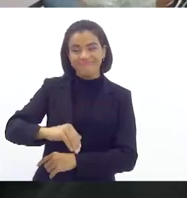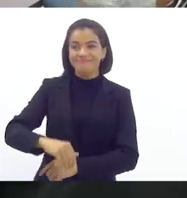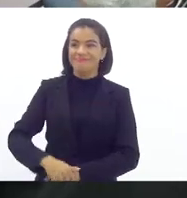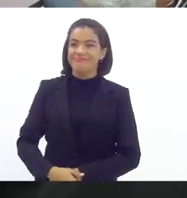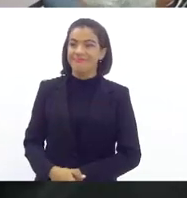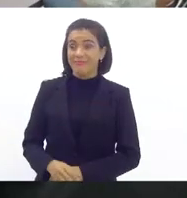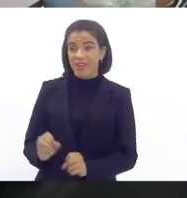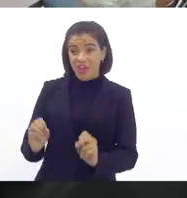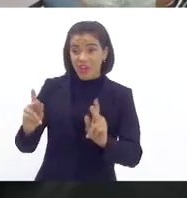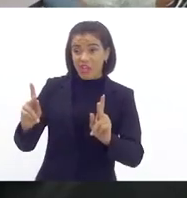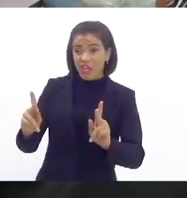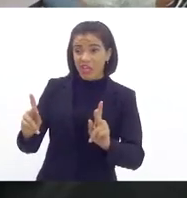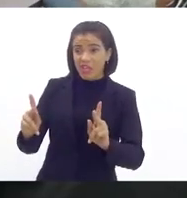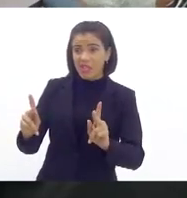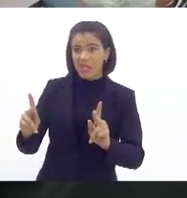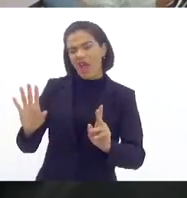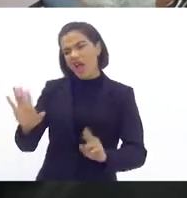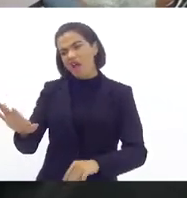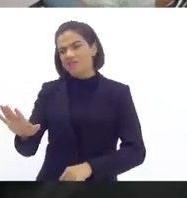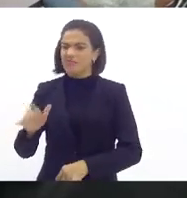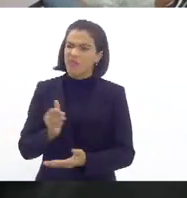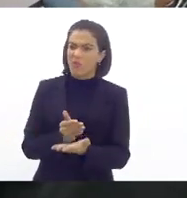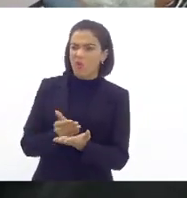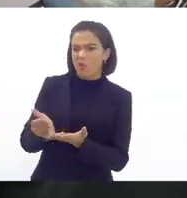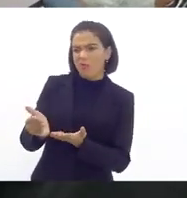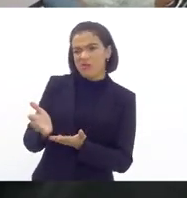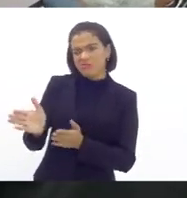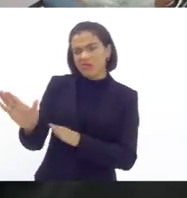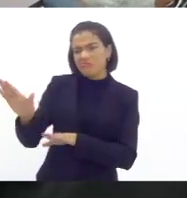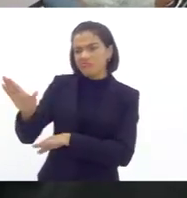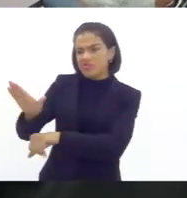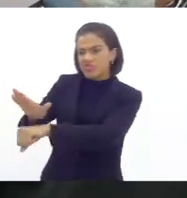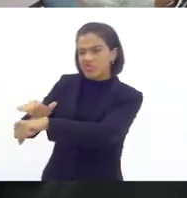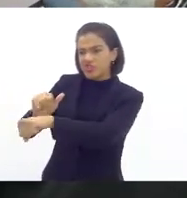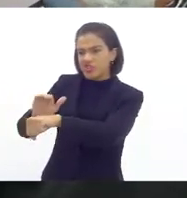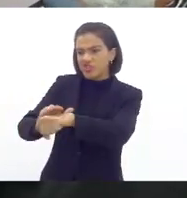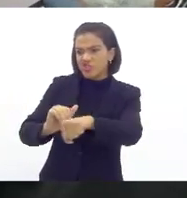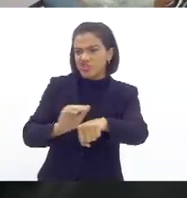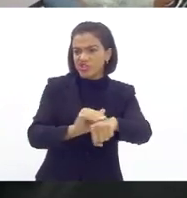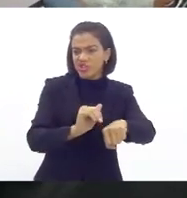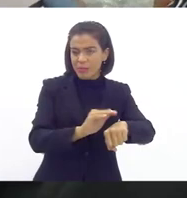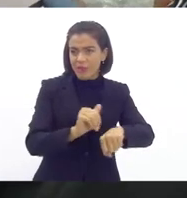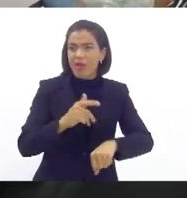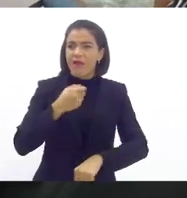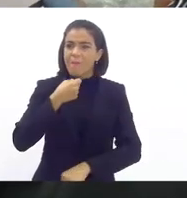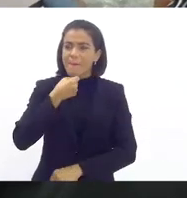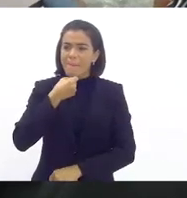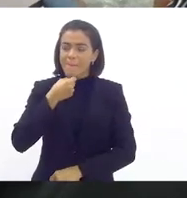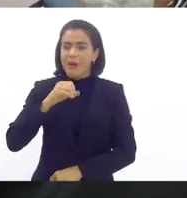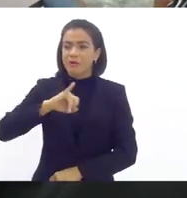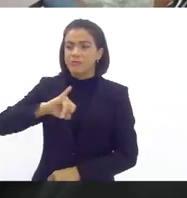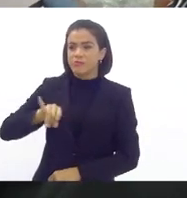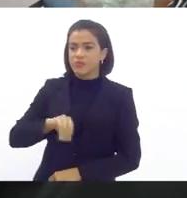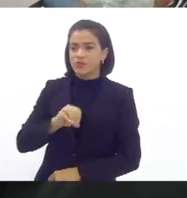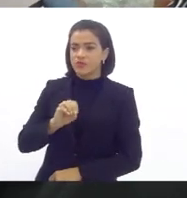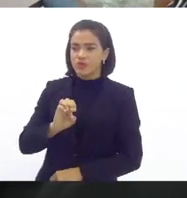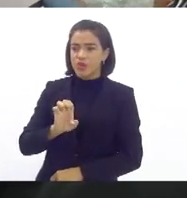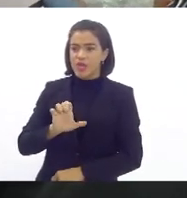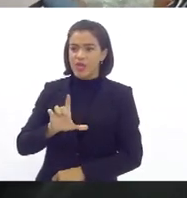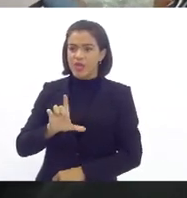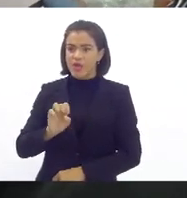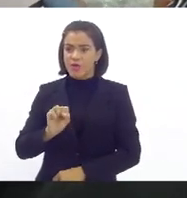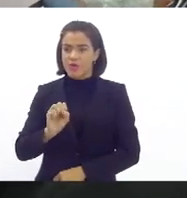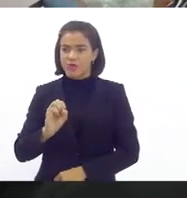Então, vamos começar a chamar a mesa. Chama lá. Vamos chamar então a fala do Joélcio Santiago,